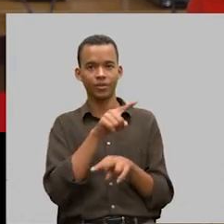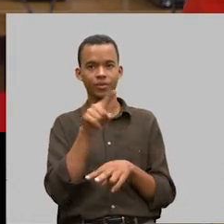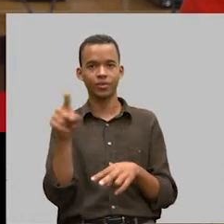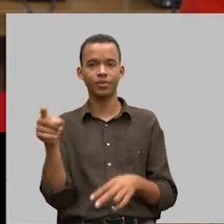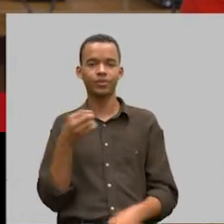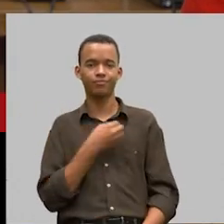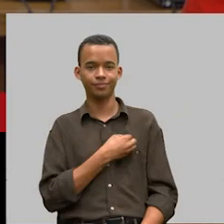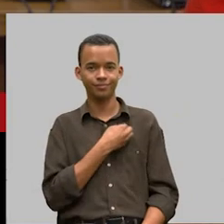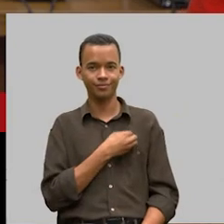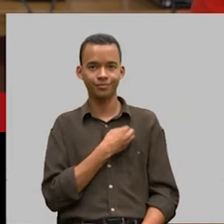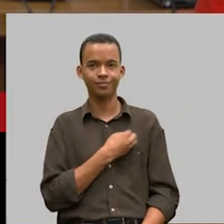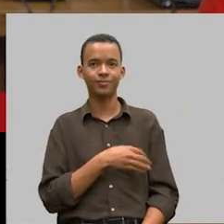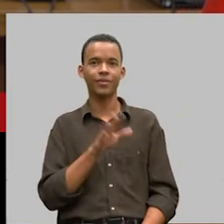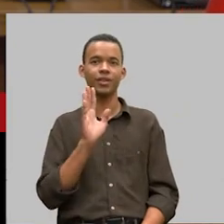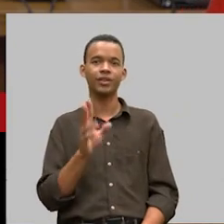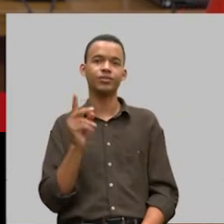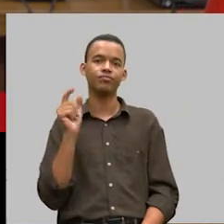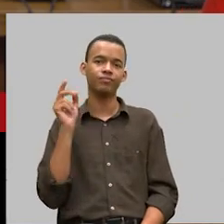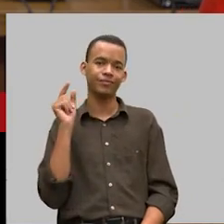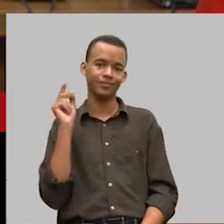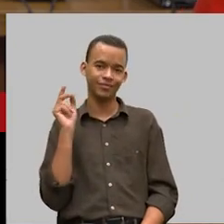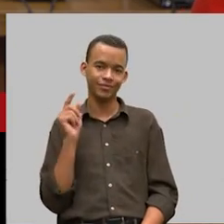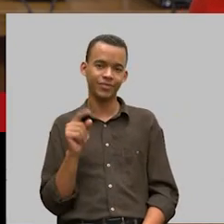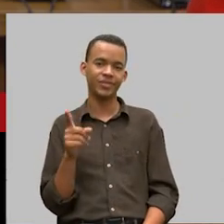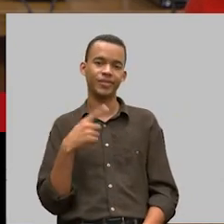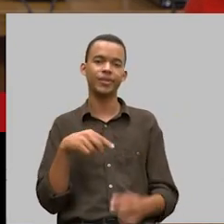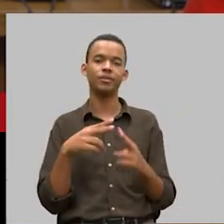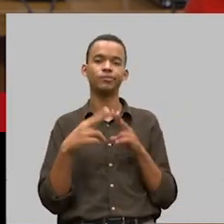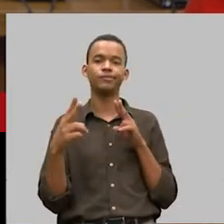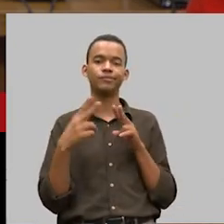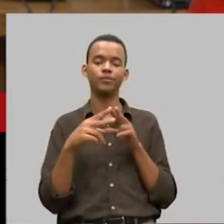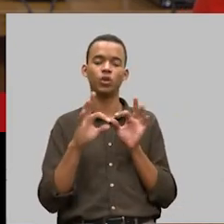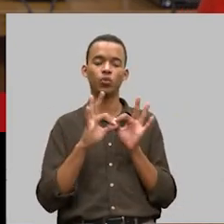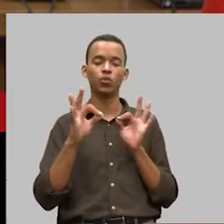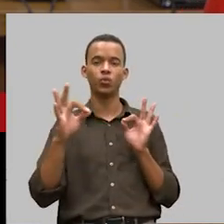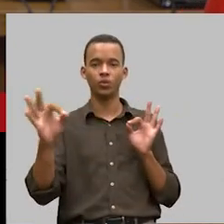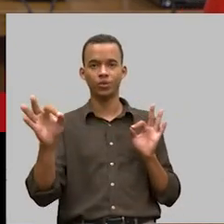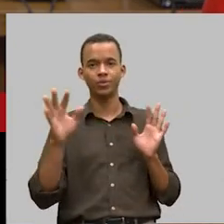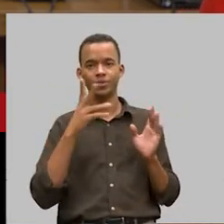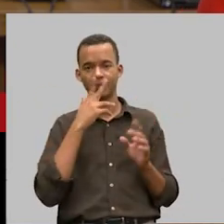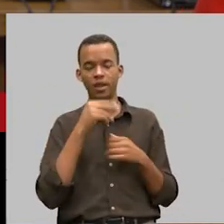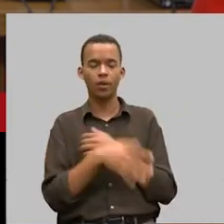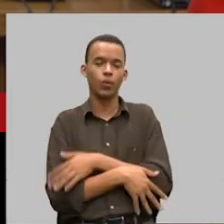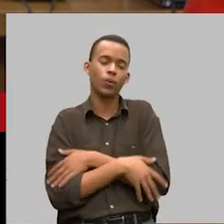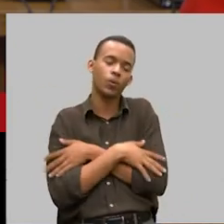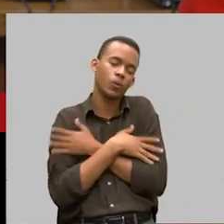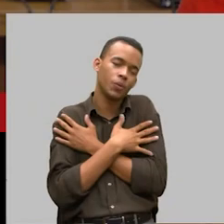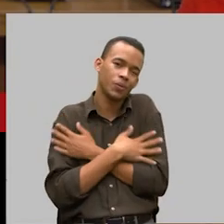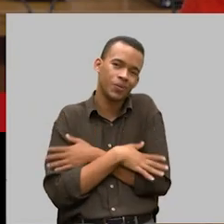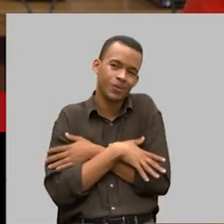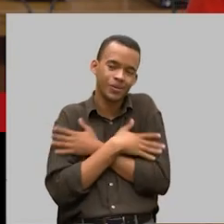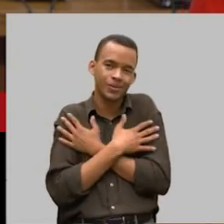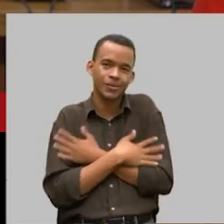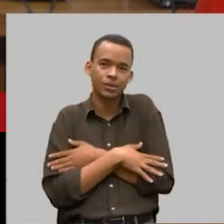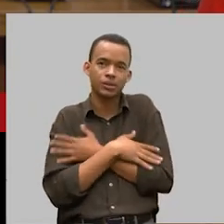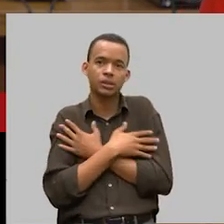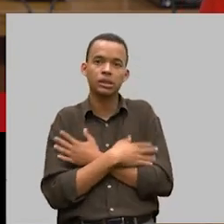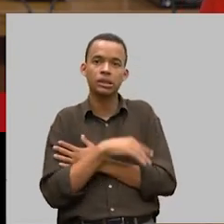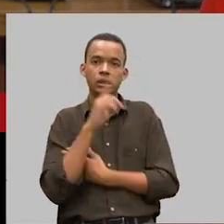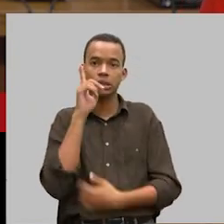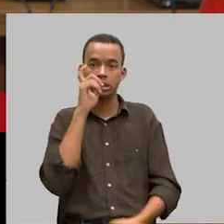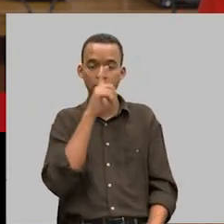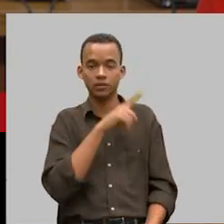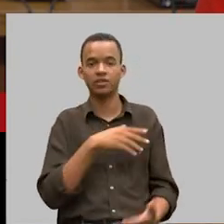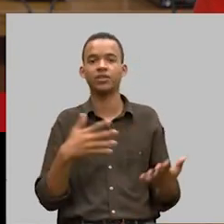né de um tempo que a gente ficou distante longe depois desse inverno rigoroso que a gente passou também né então